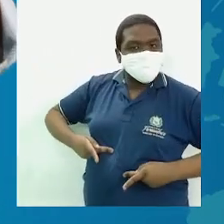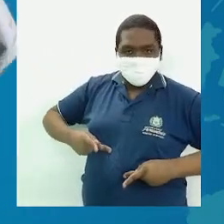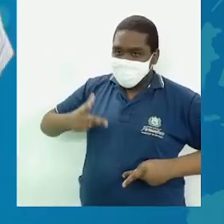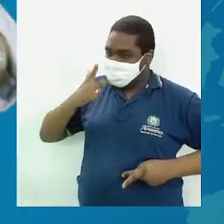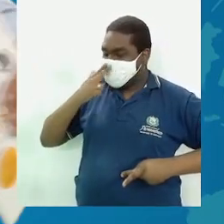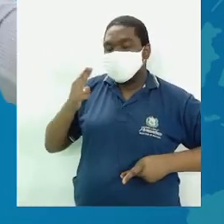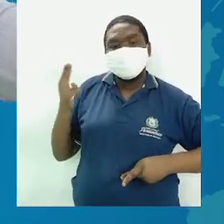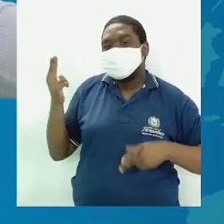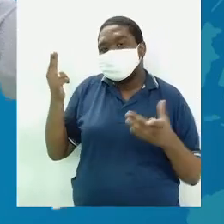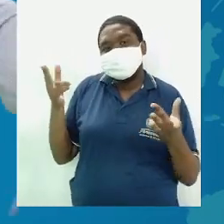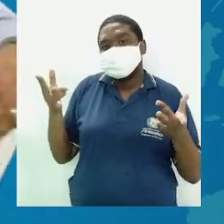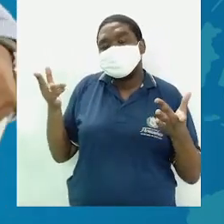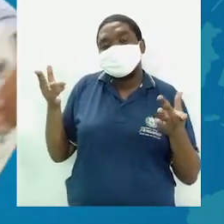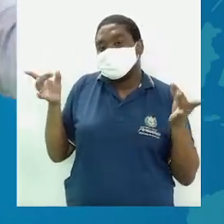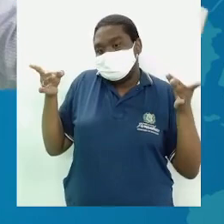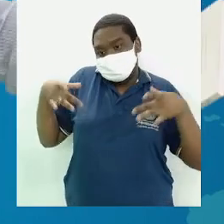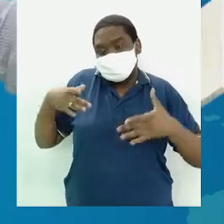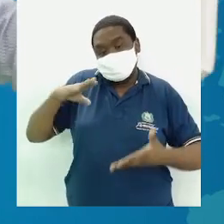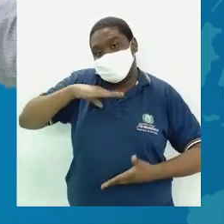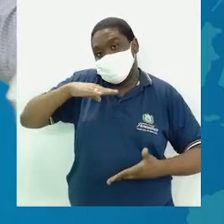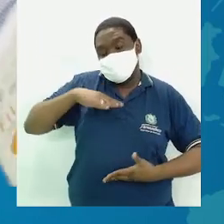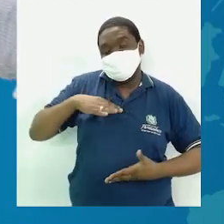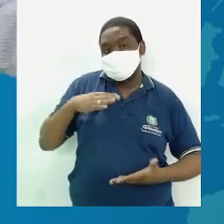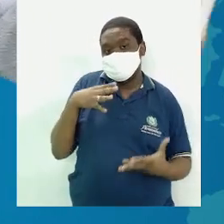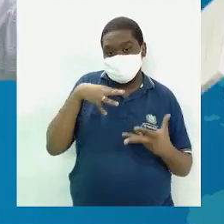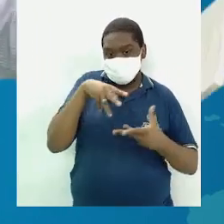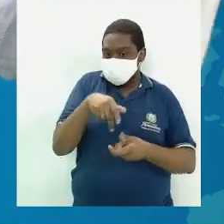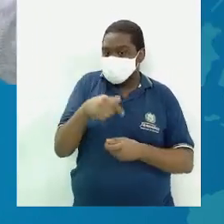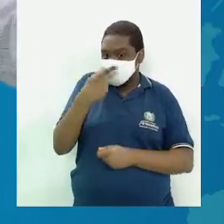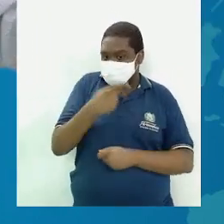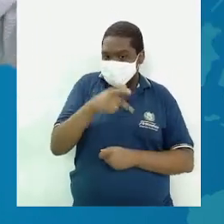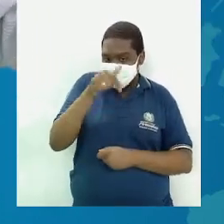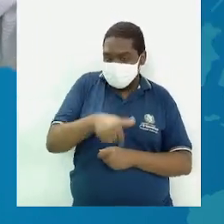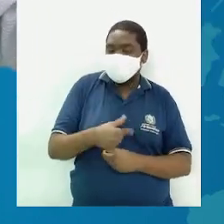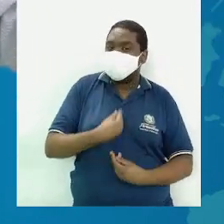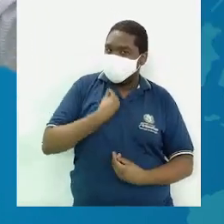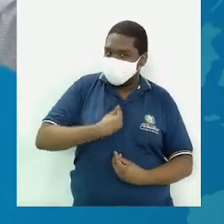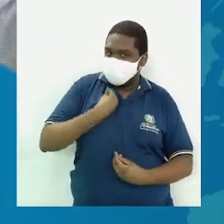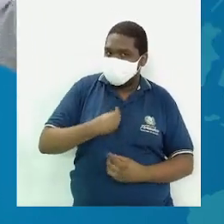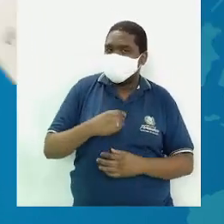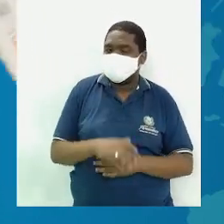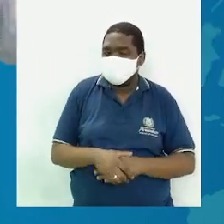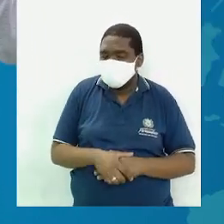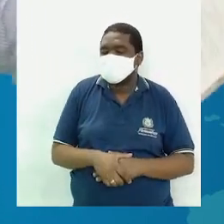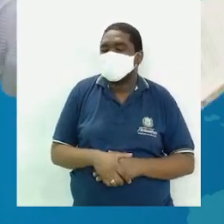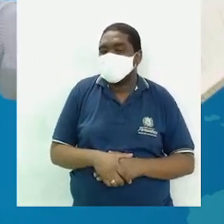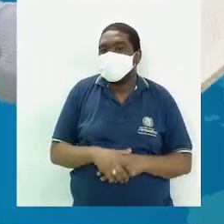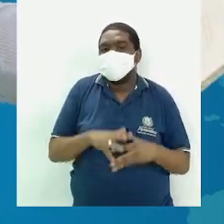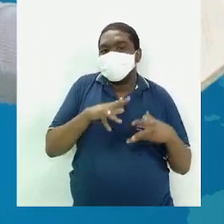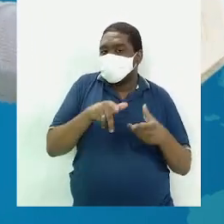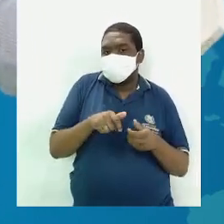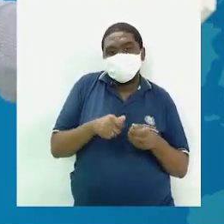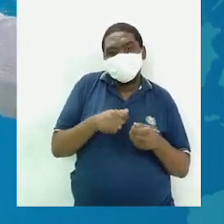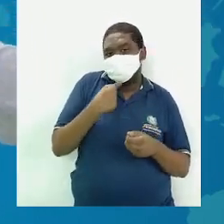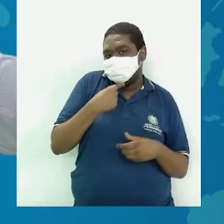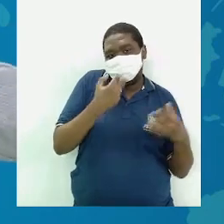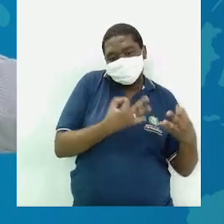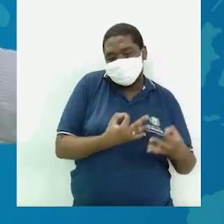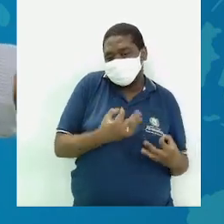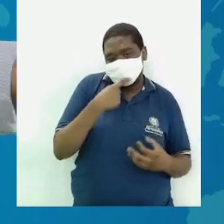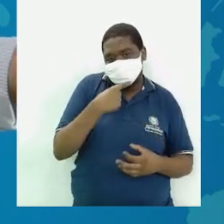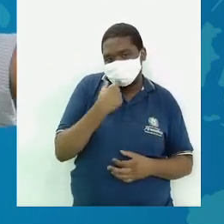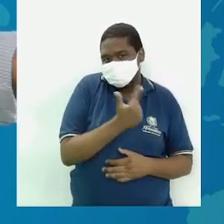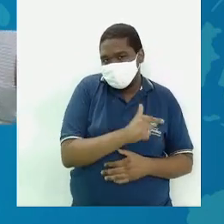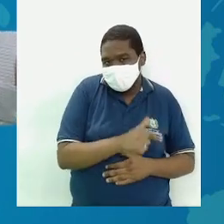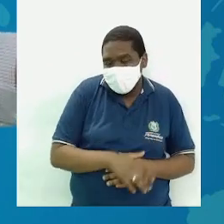alma, que no corpo ele vai viver no mundo sensível, que é esse mundo onde nós existimos, e é um mundo de imperfeição. E para chegar